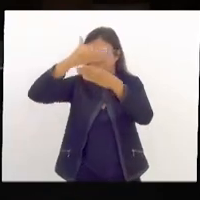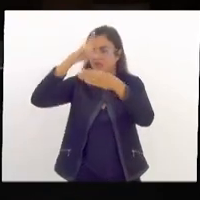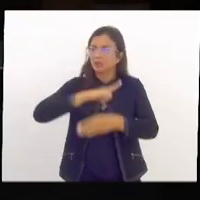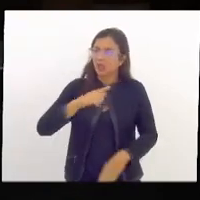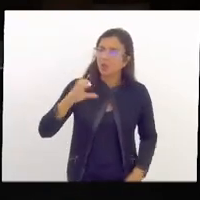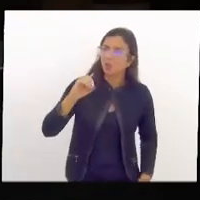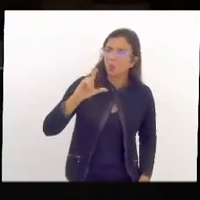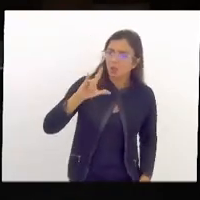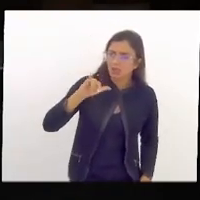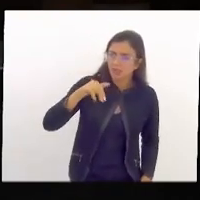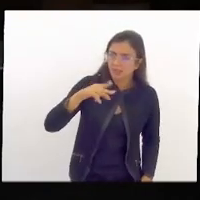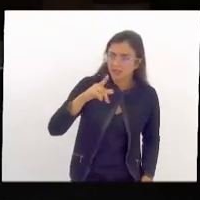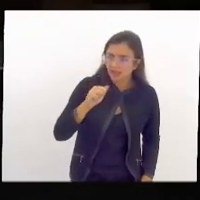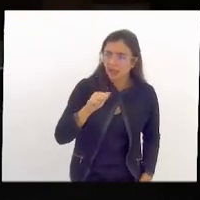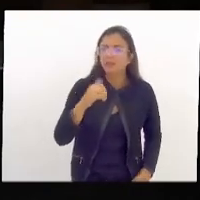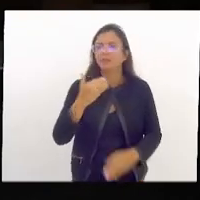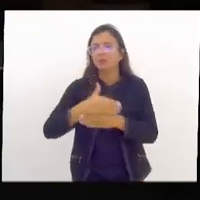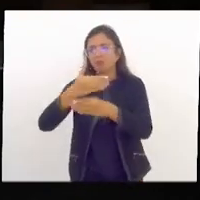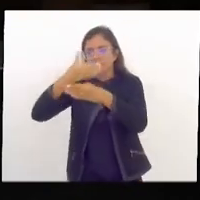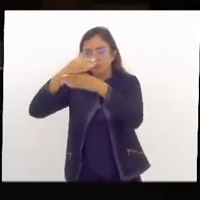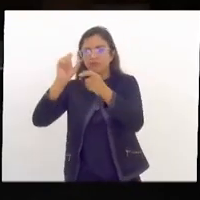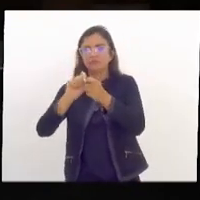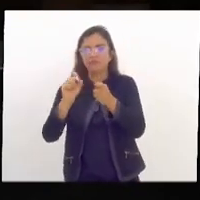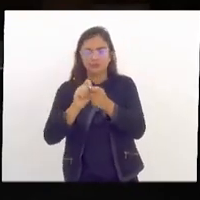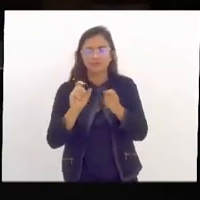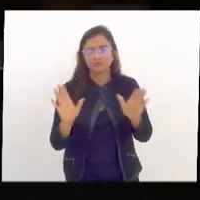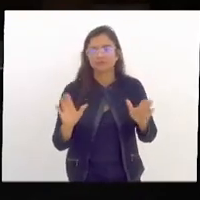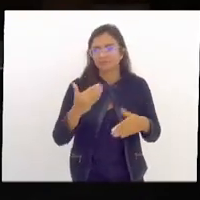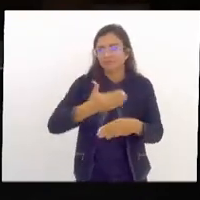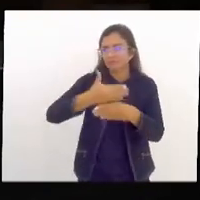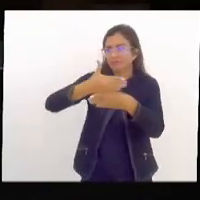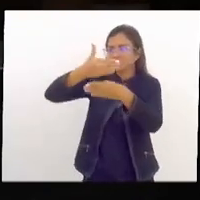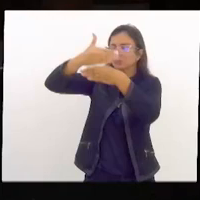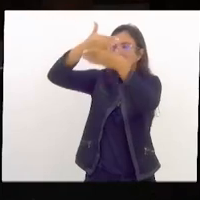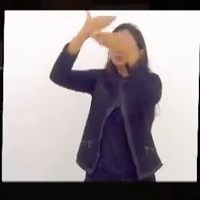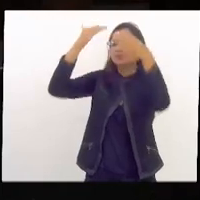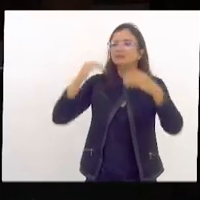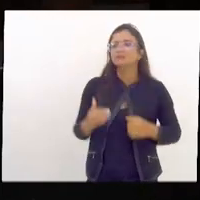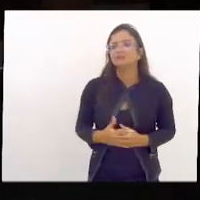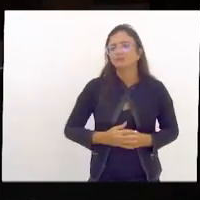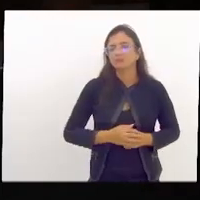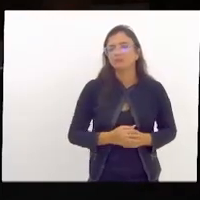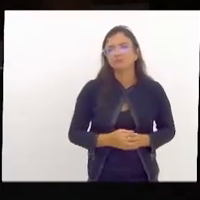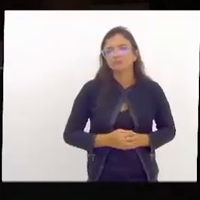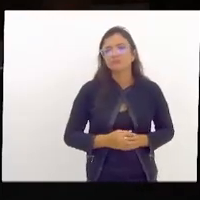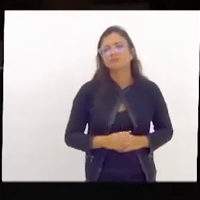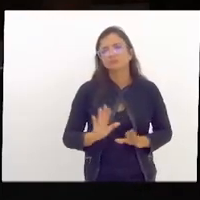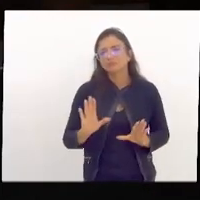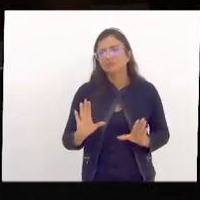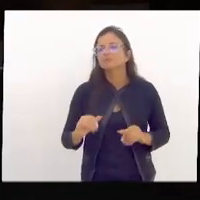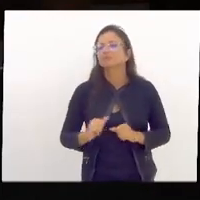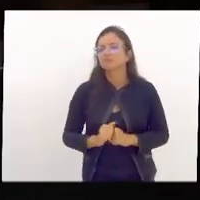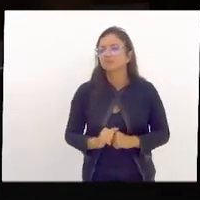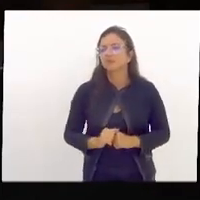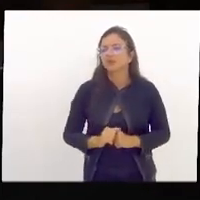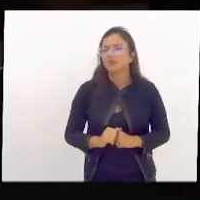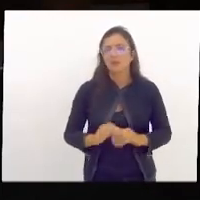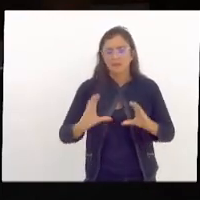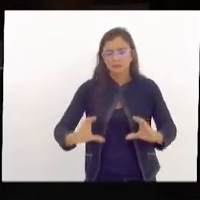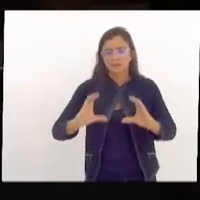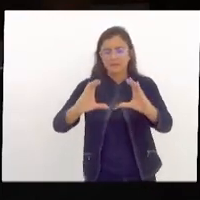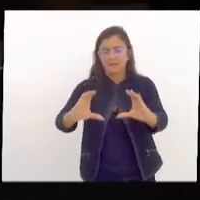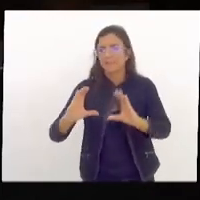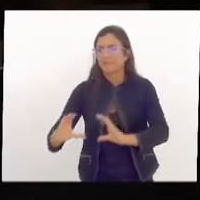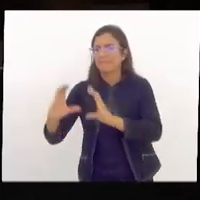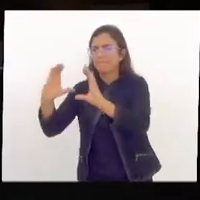fizeram muro. Muro fizeram. Tapar, né, com tijolo os muros que estavam em aberto também foi tarefa que eles